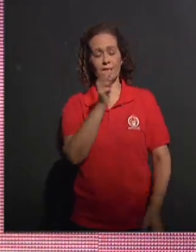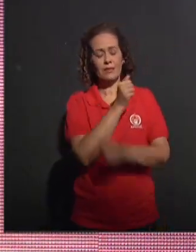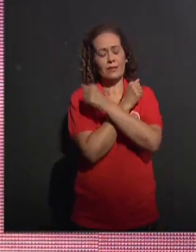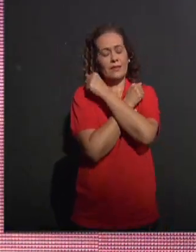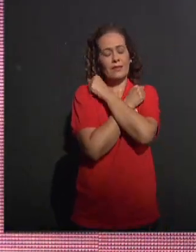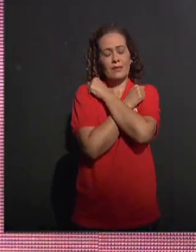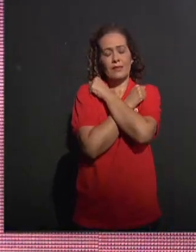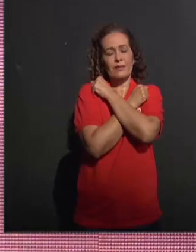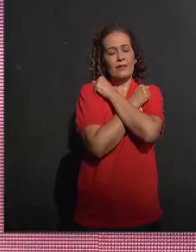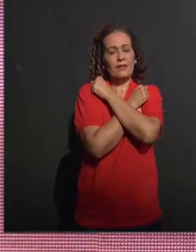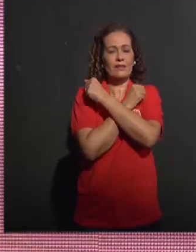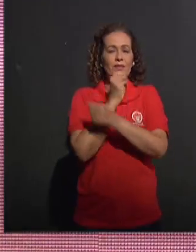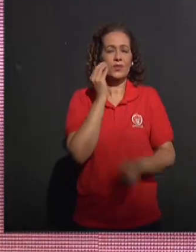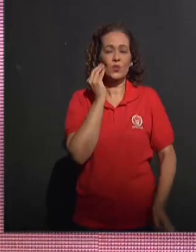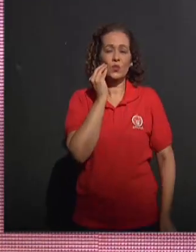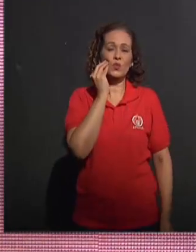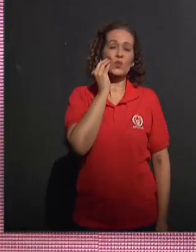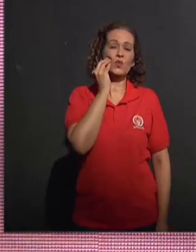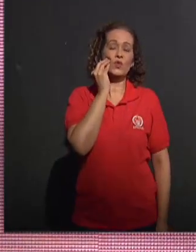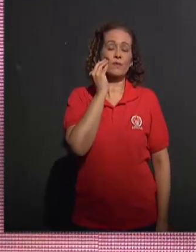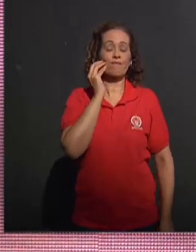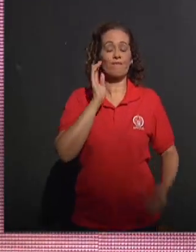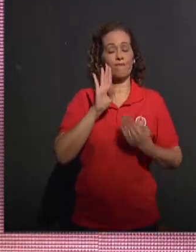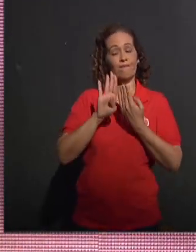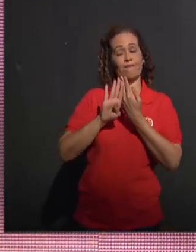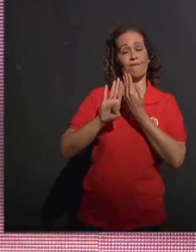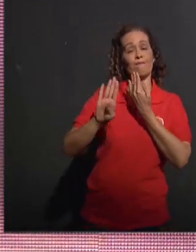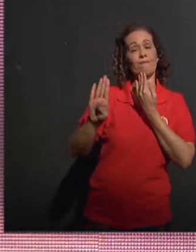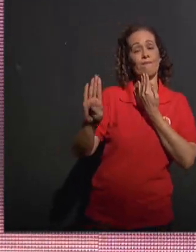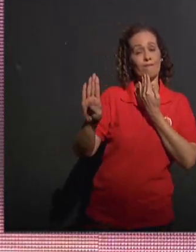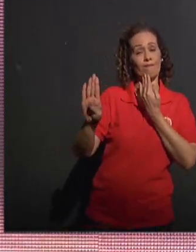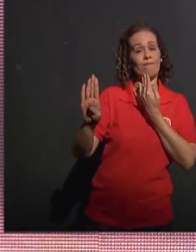beijos, ainda que tão distantes,